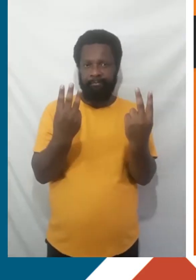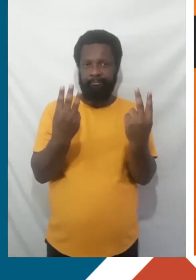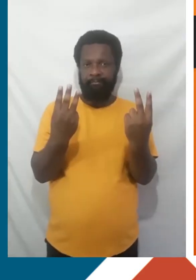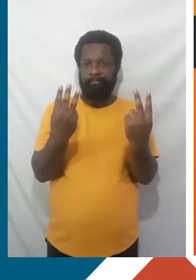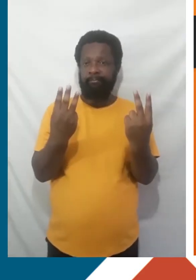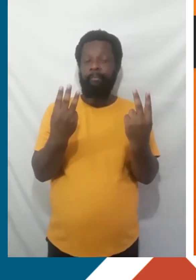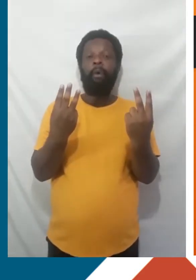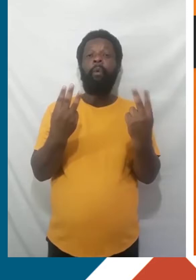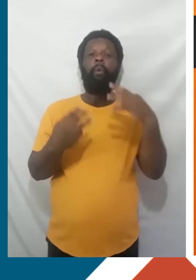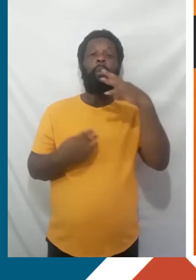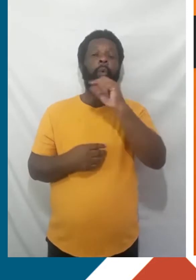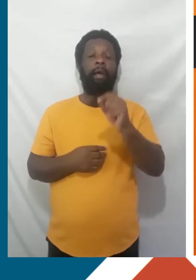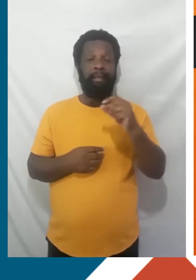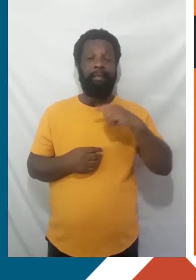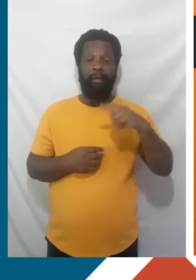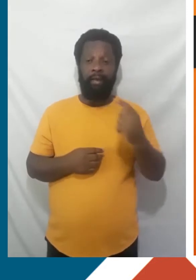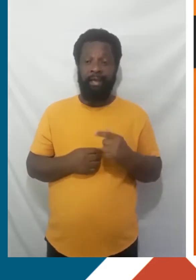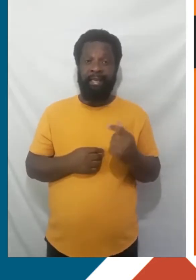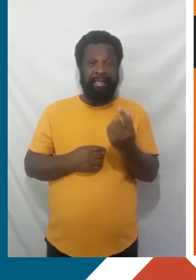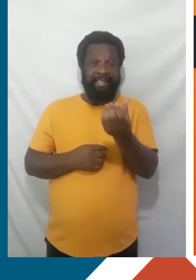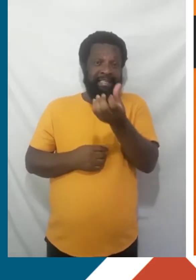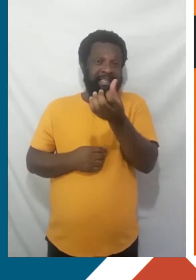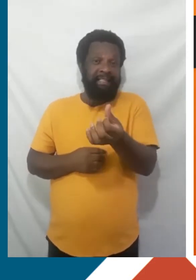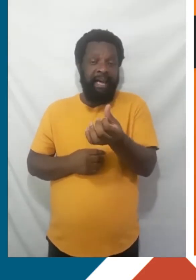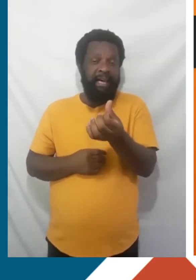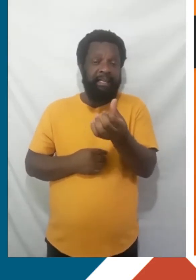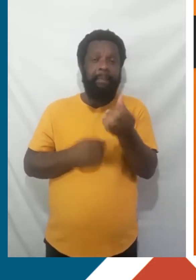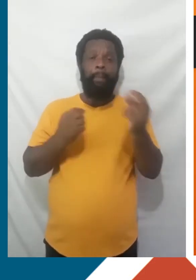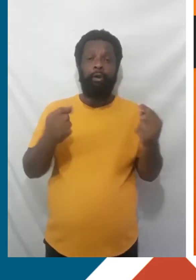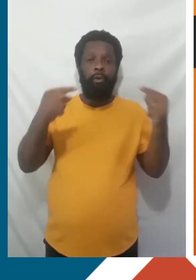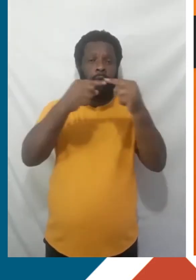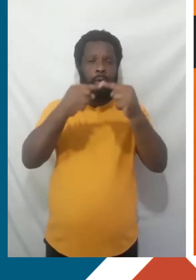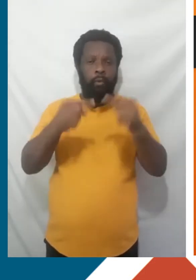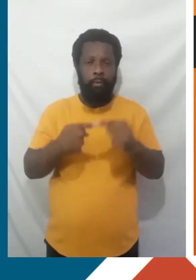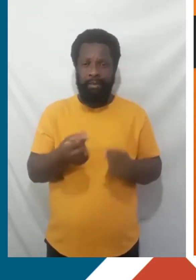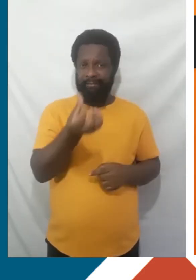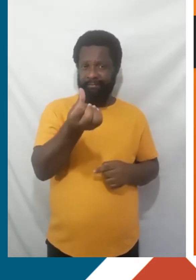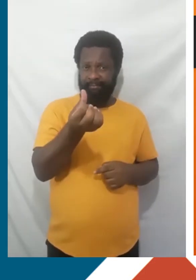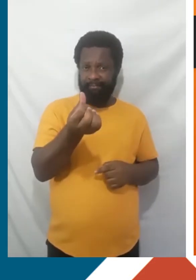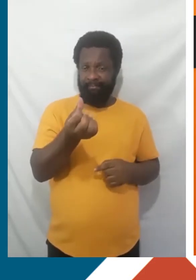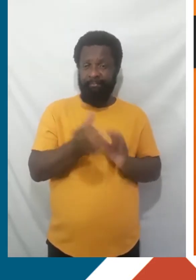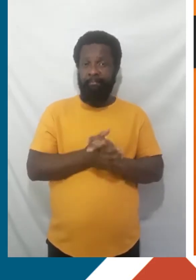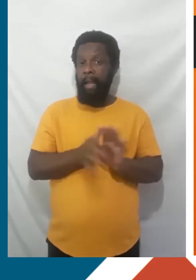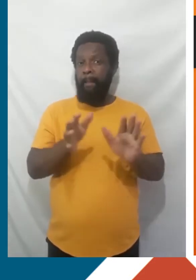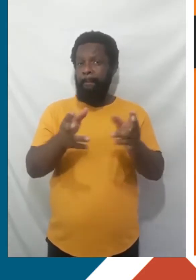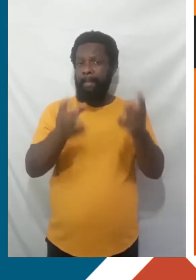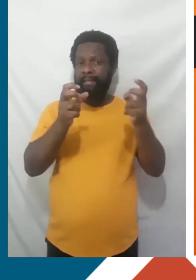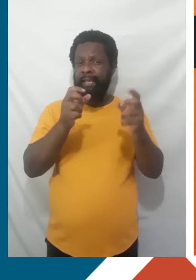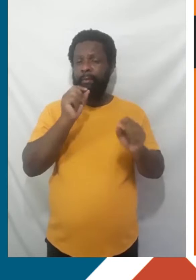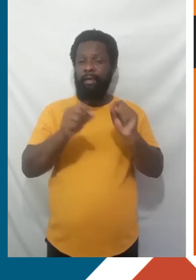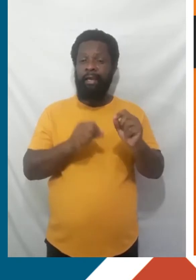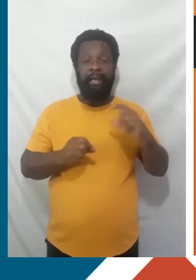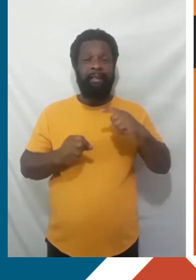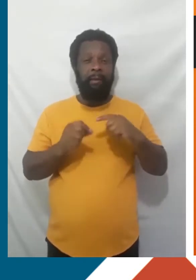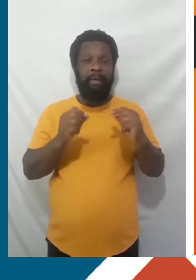opções de bermudas. Ou seja, dessa forma ele teria 6 maneiras diferentes de se vestir. Reparem que